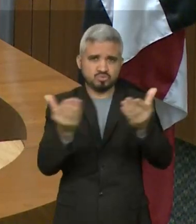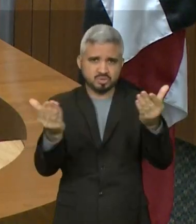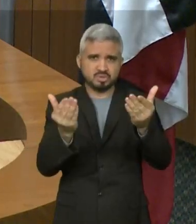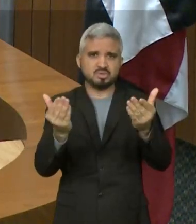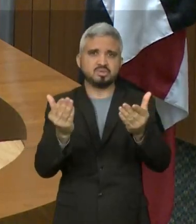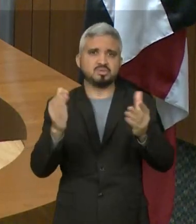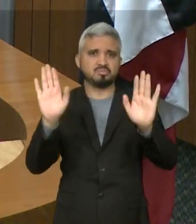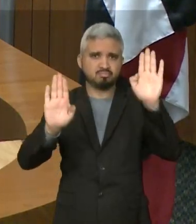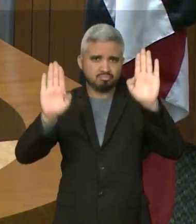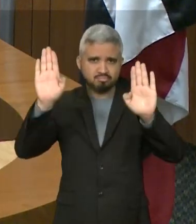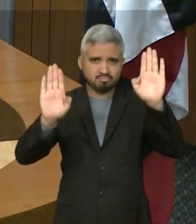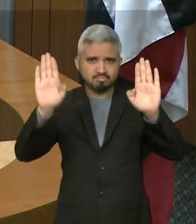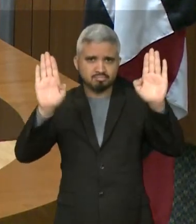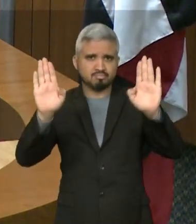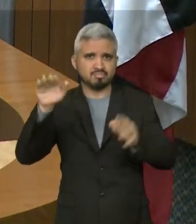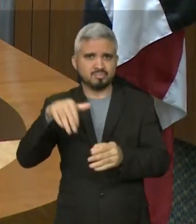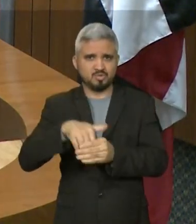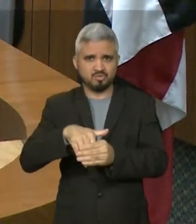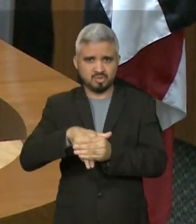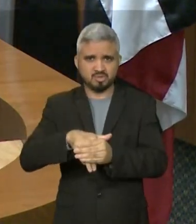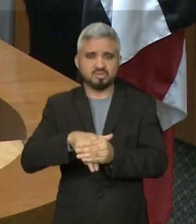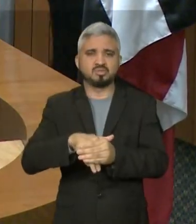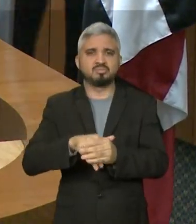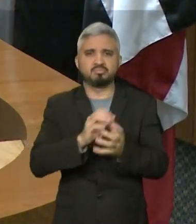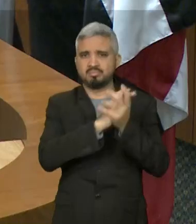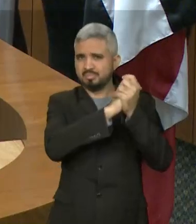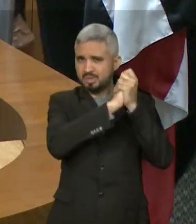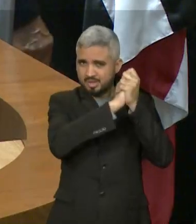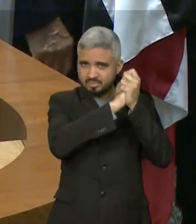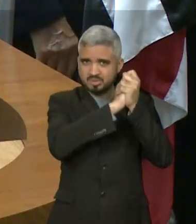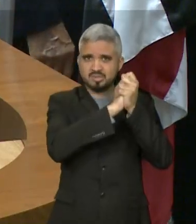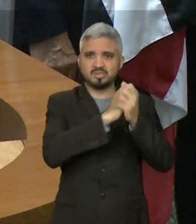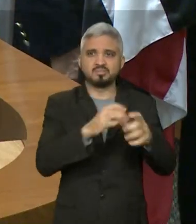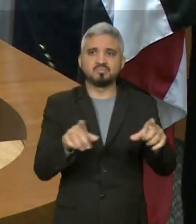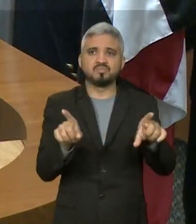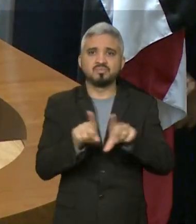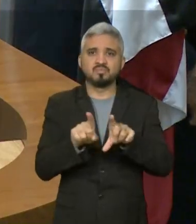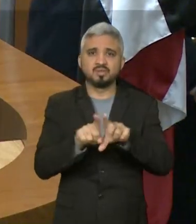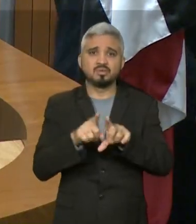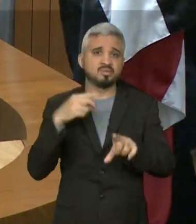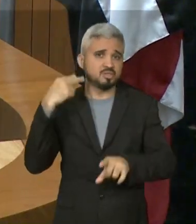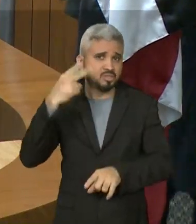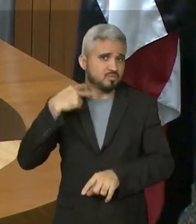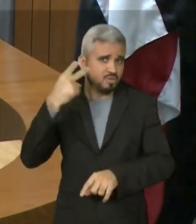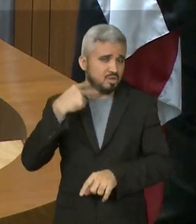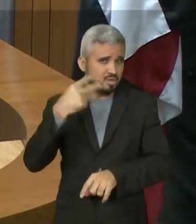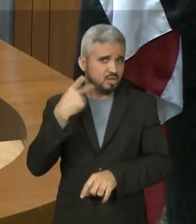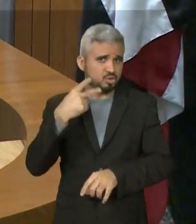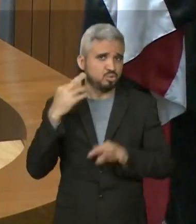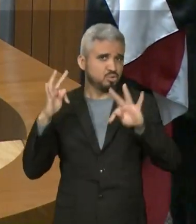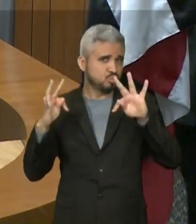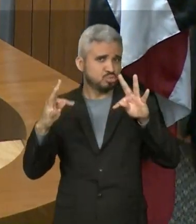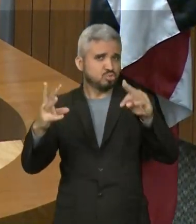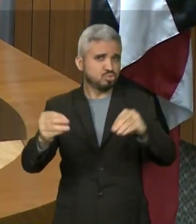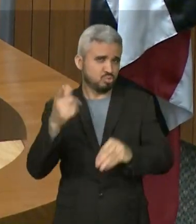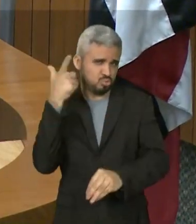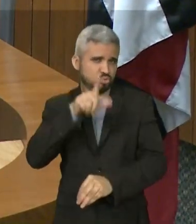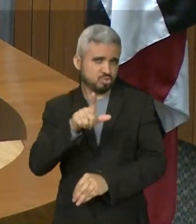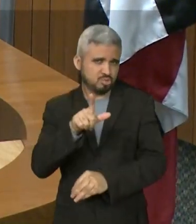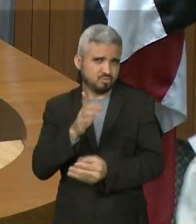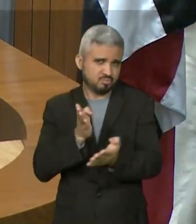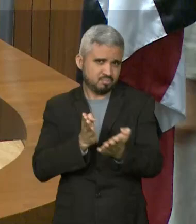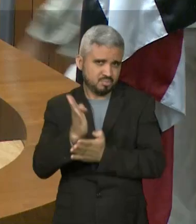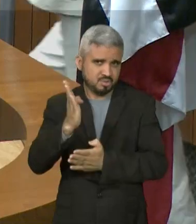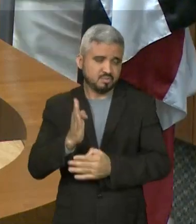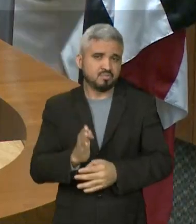forma democrática e marcaram suas presenças. Parabenizo também todos os vereadores eleitos e vamos trabalhar